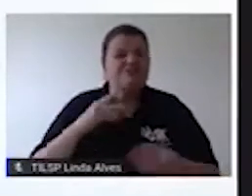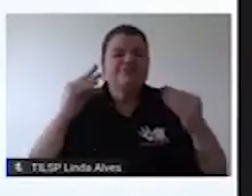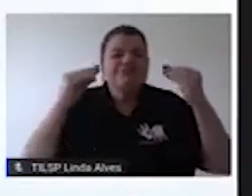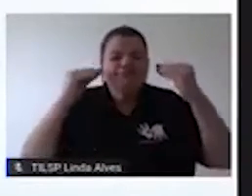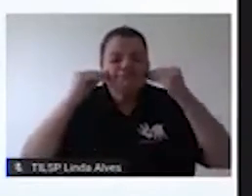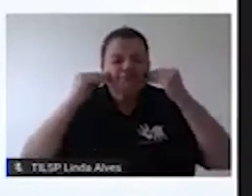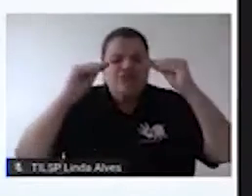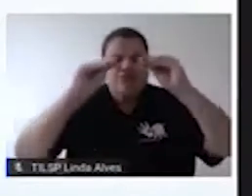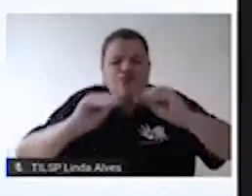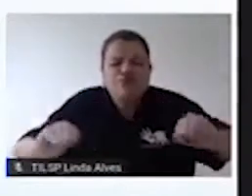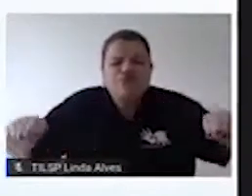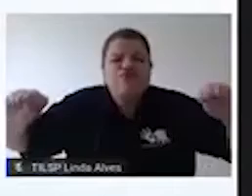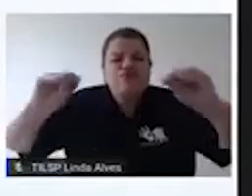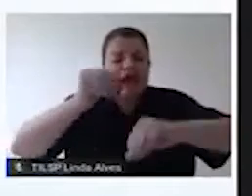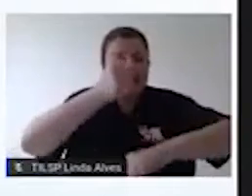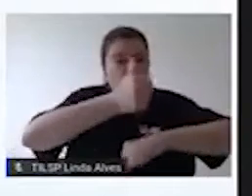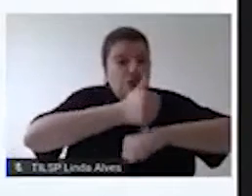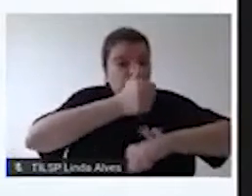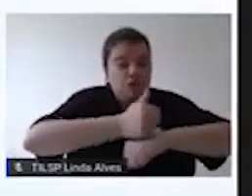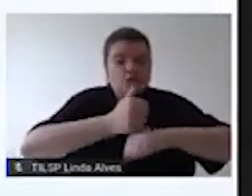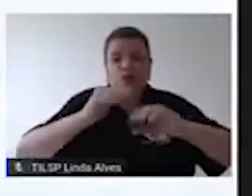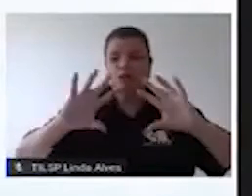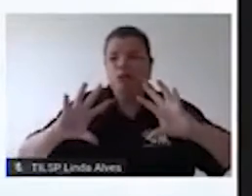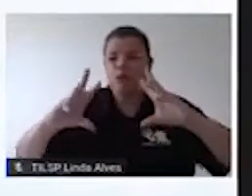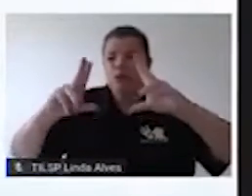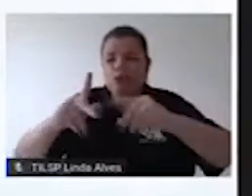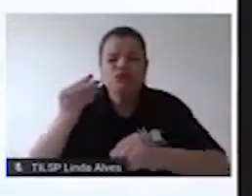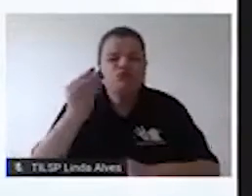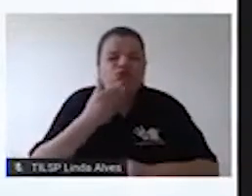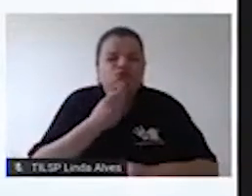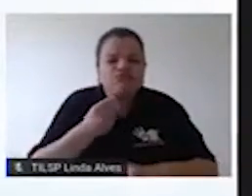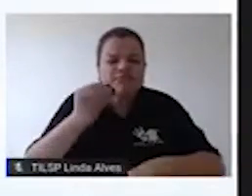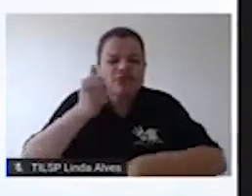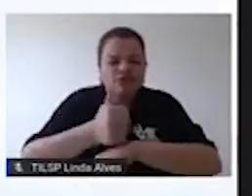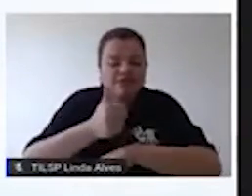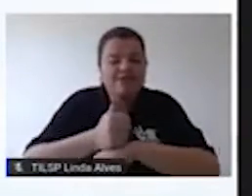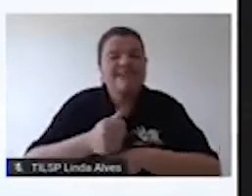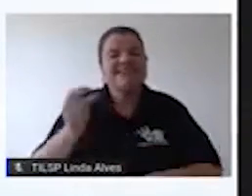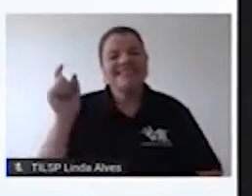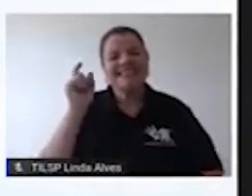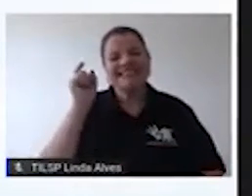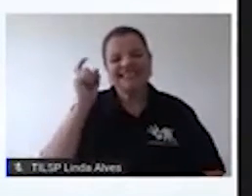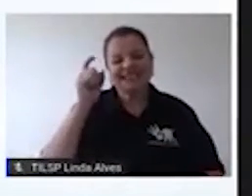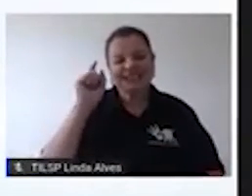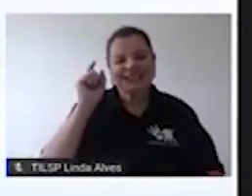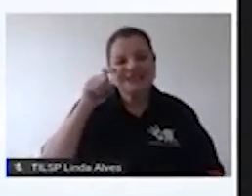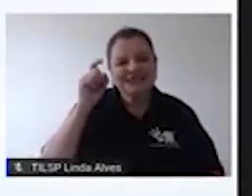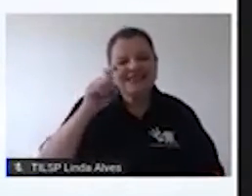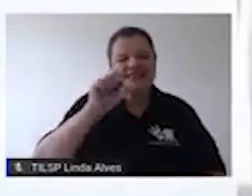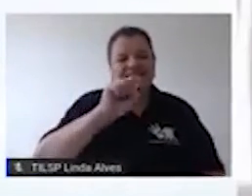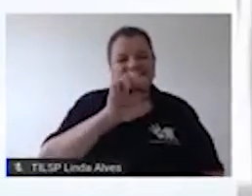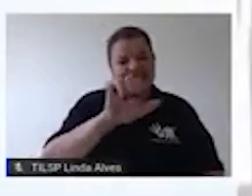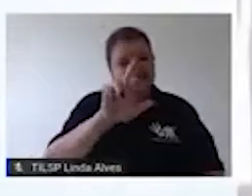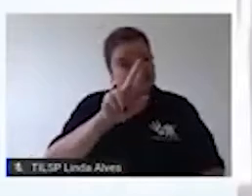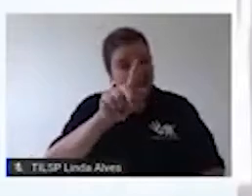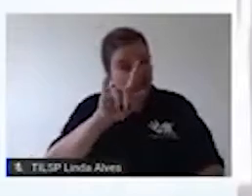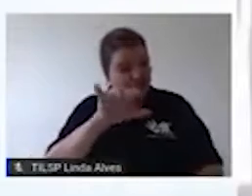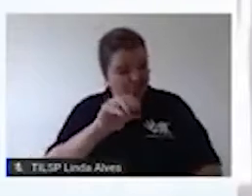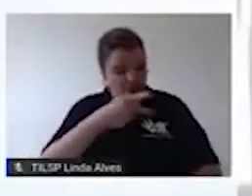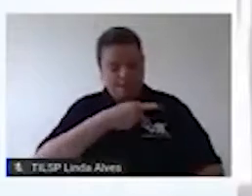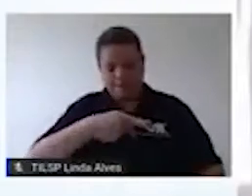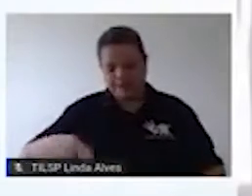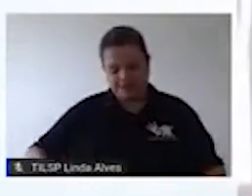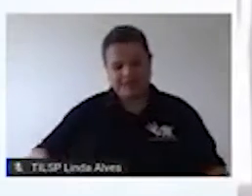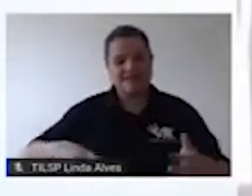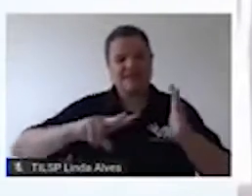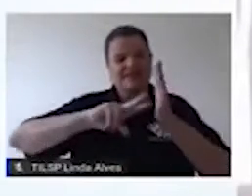a todas as diretoras, aos diretores também, né, ao Sérgio, ao nosso presidente, Sérgio Sim. Bútica, né, ao